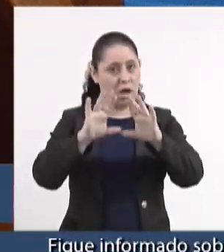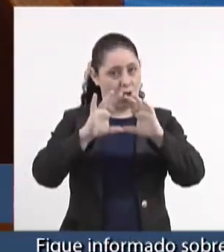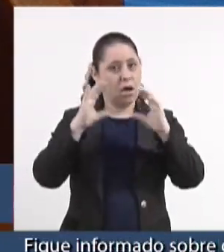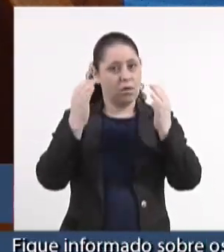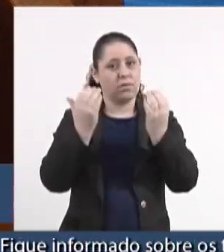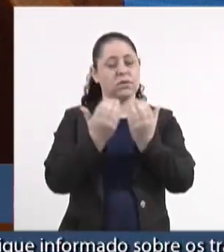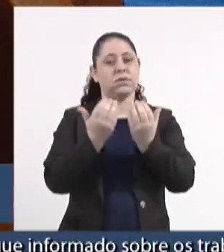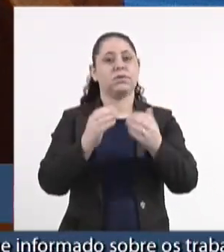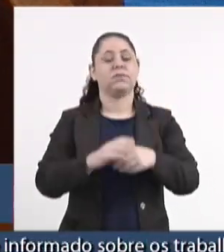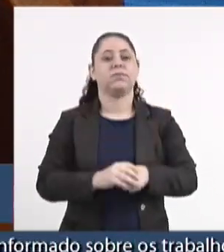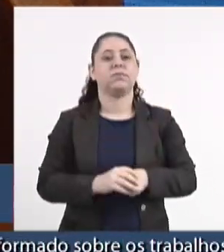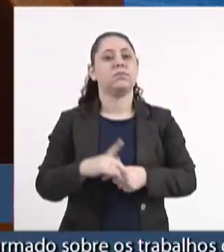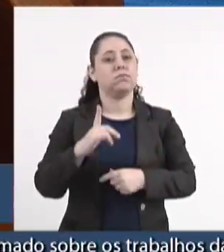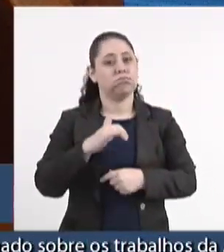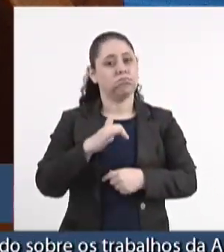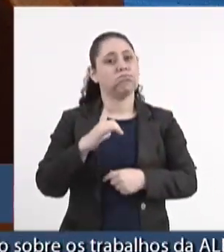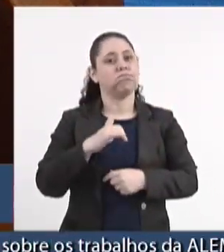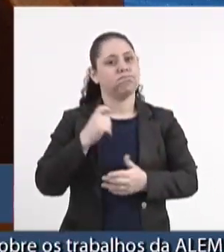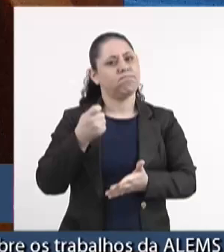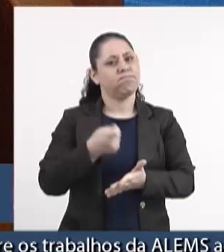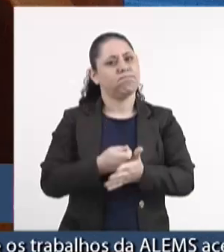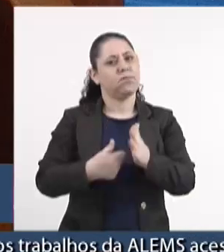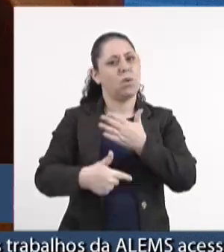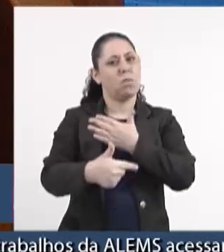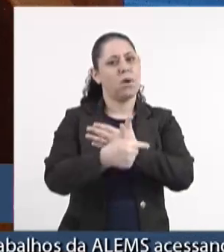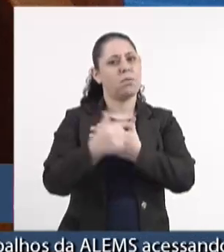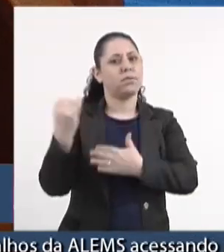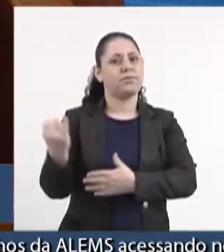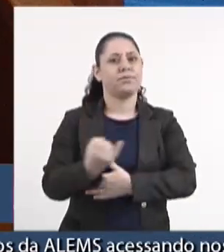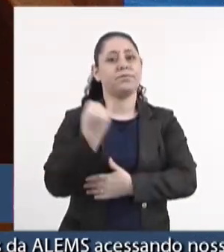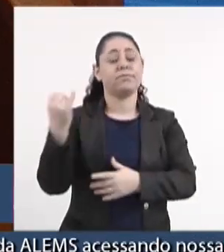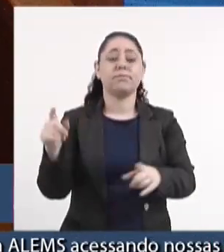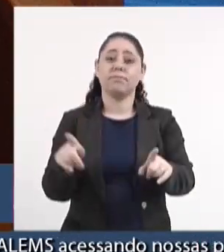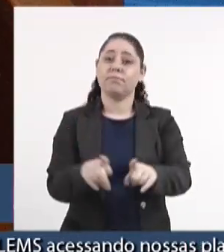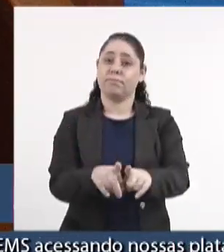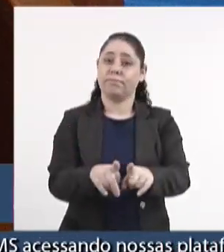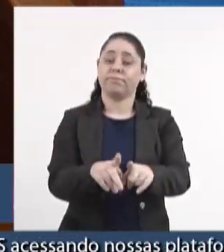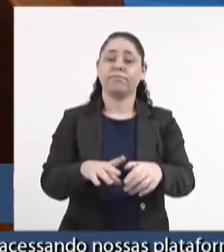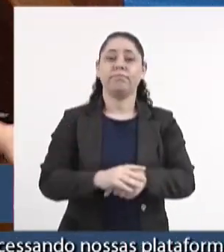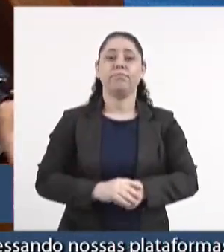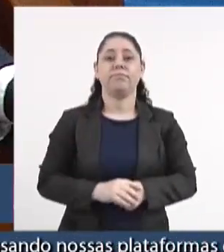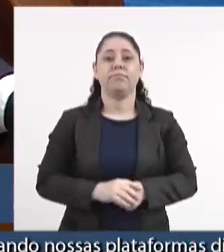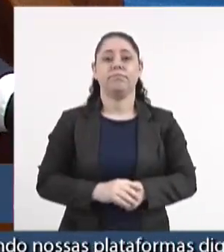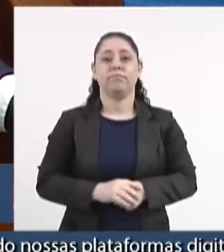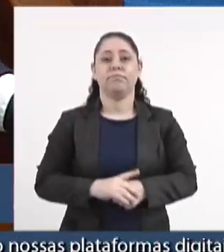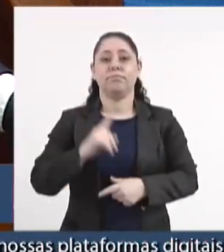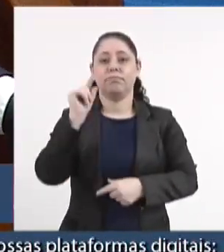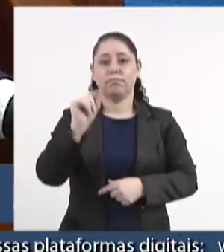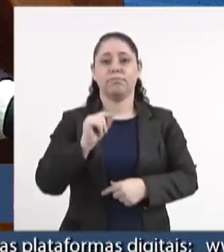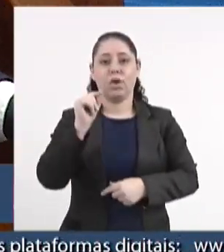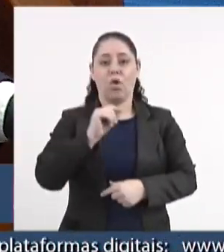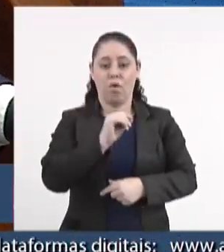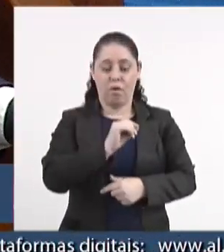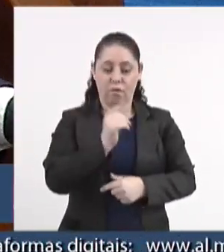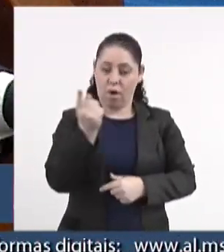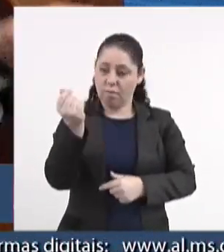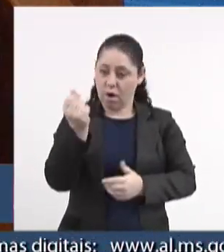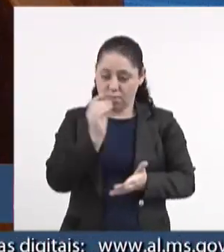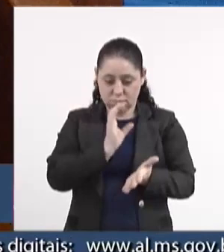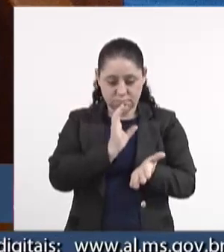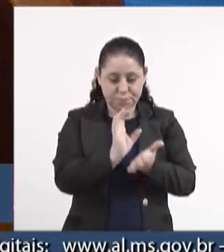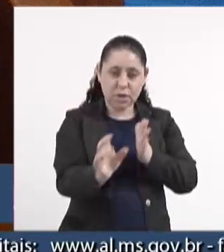conferências têm cumprido um papel importante também para os